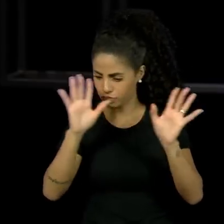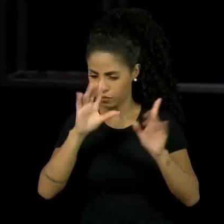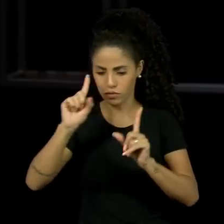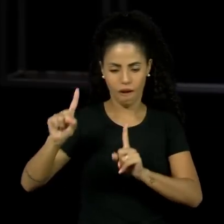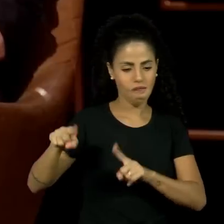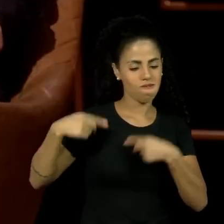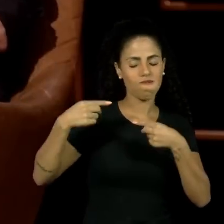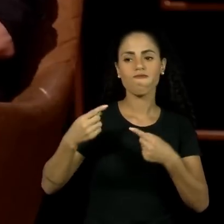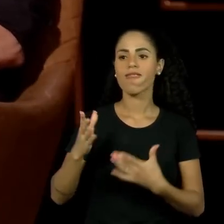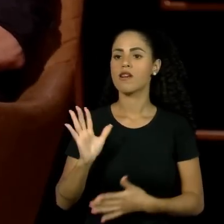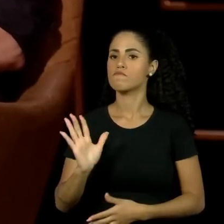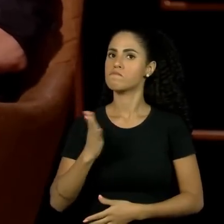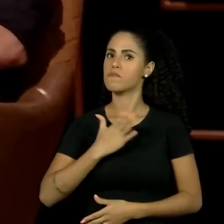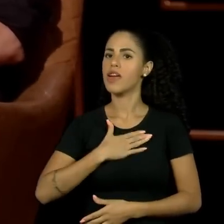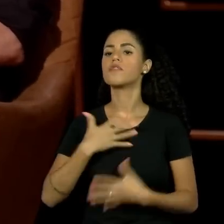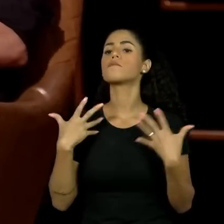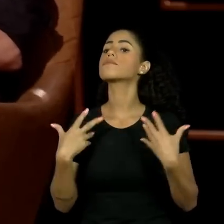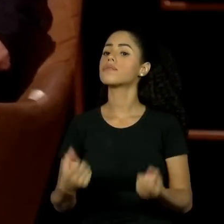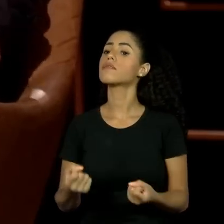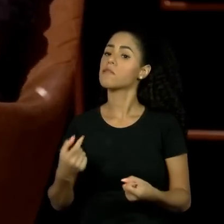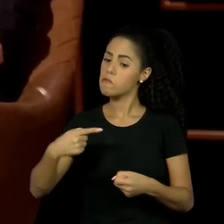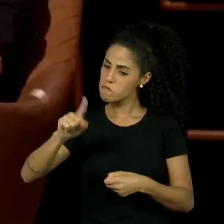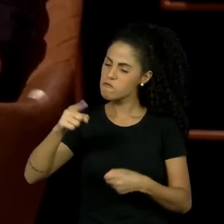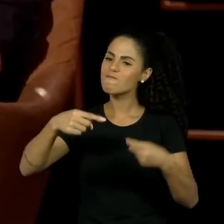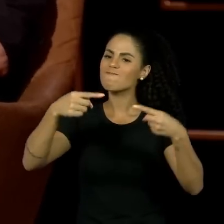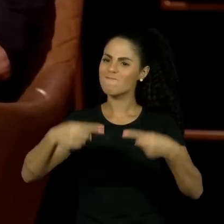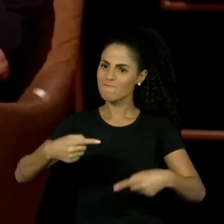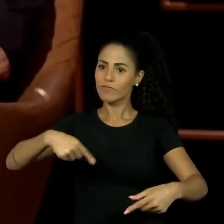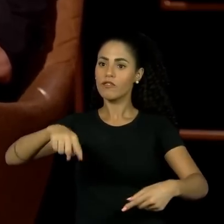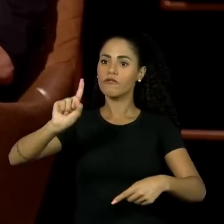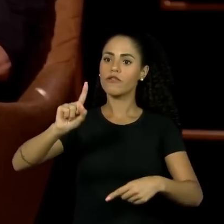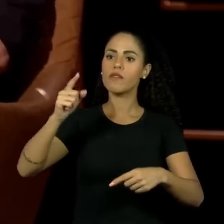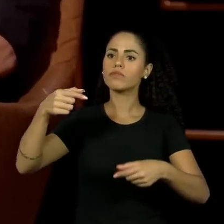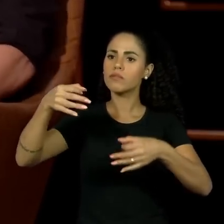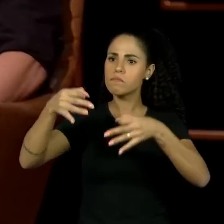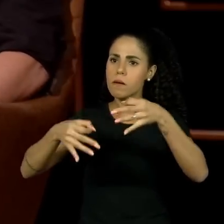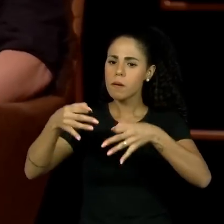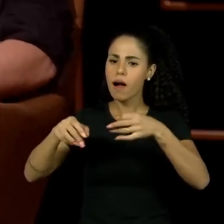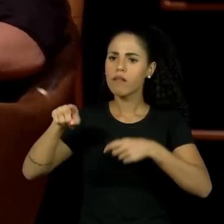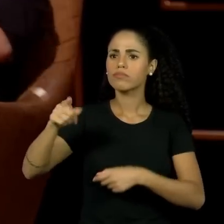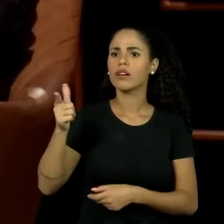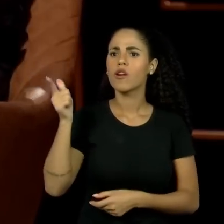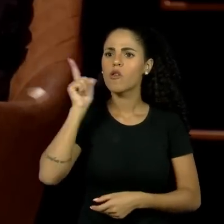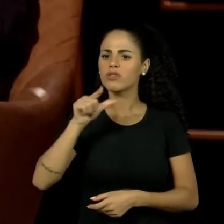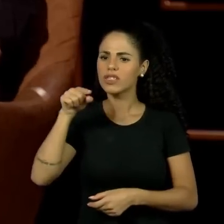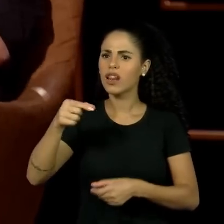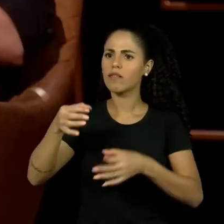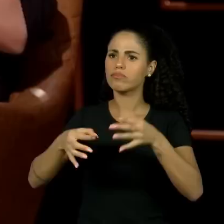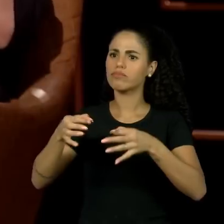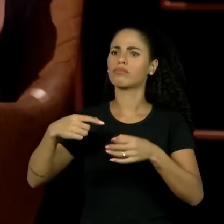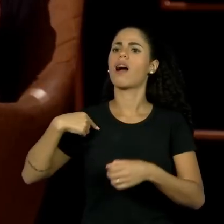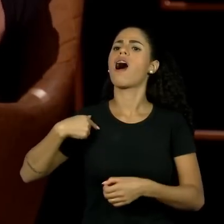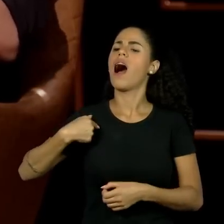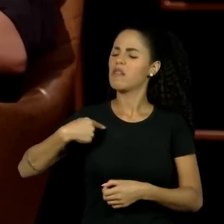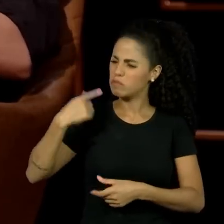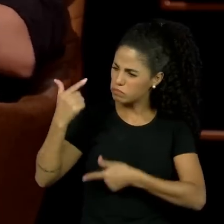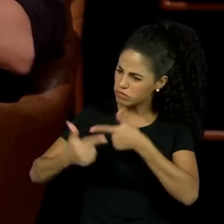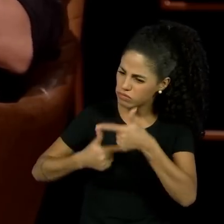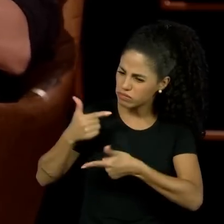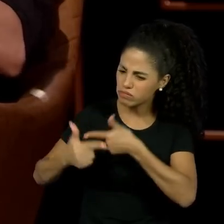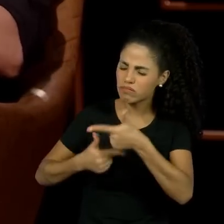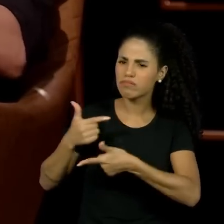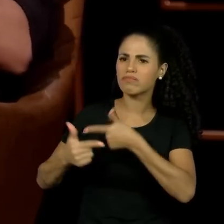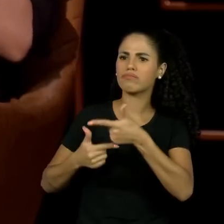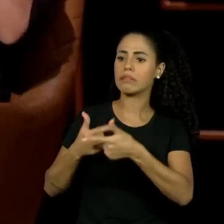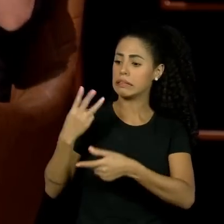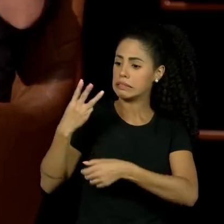Pronto. Aceitei a provocação. Vamos fazer uma ópera. Trabalhamos aí que nem doido durante 3 anos, porque foi toda